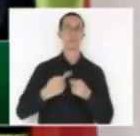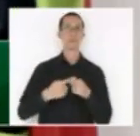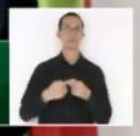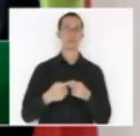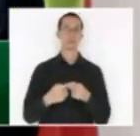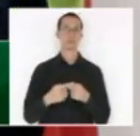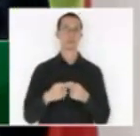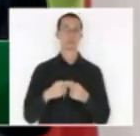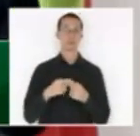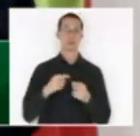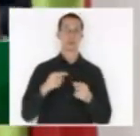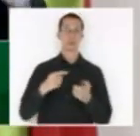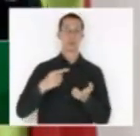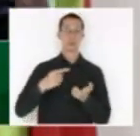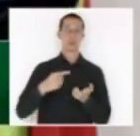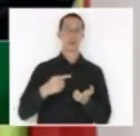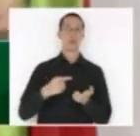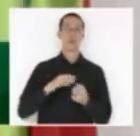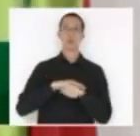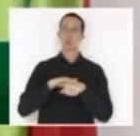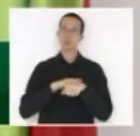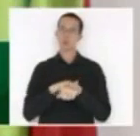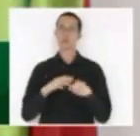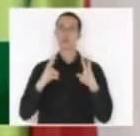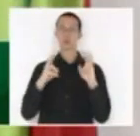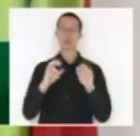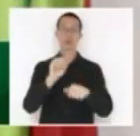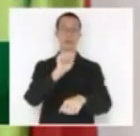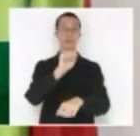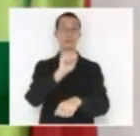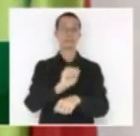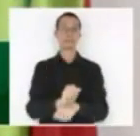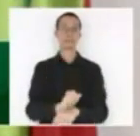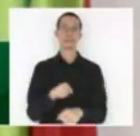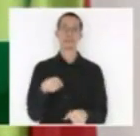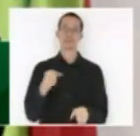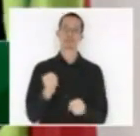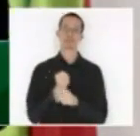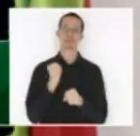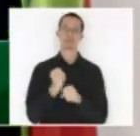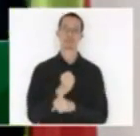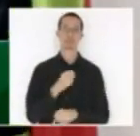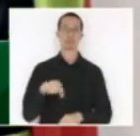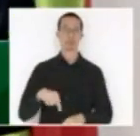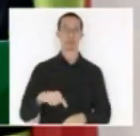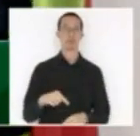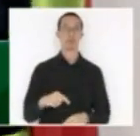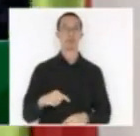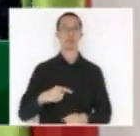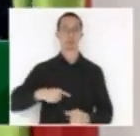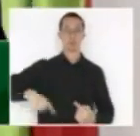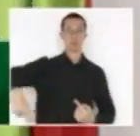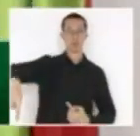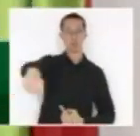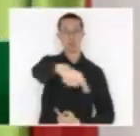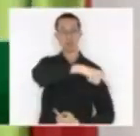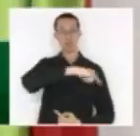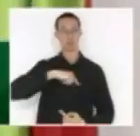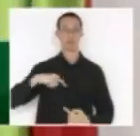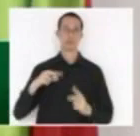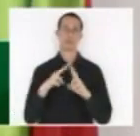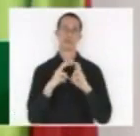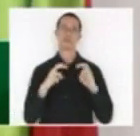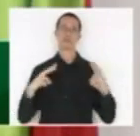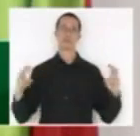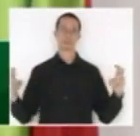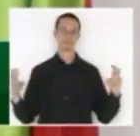paralisação das obras da novela, das obras do contorno viário da Grande Florianópolis. A